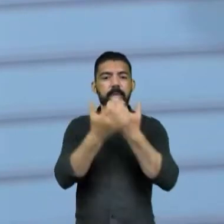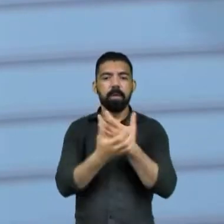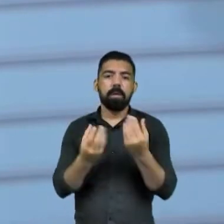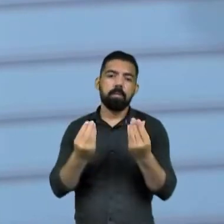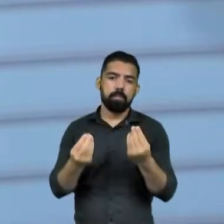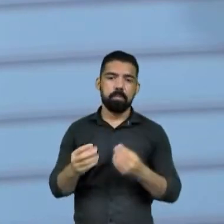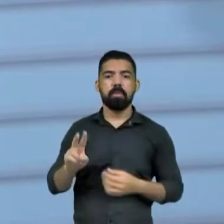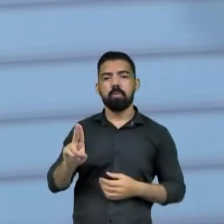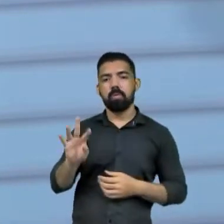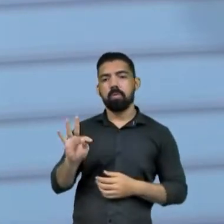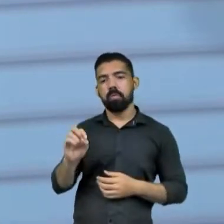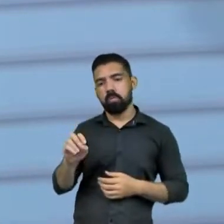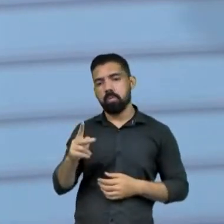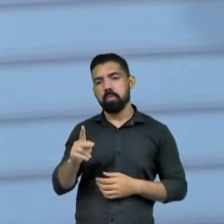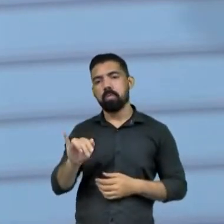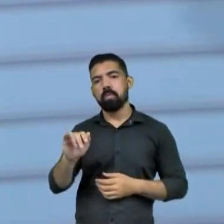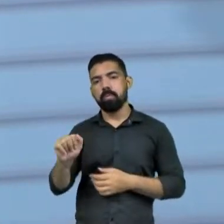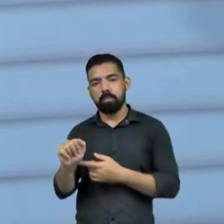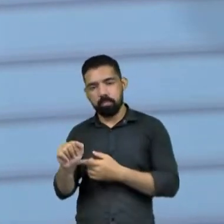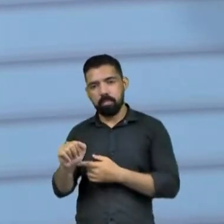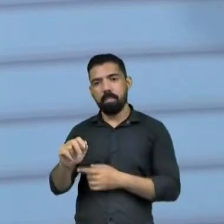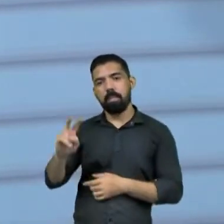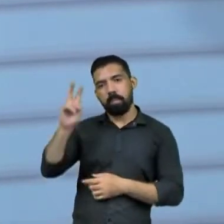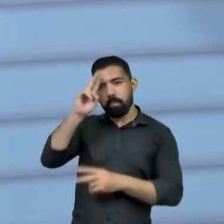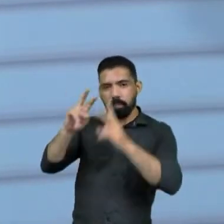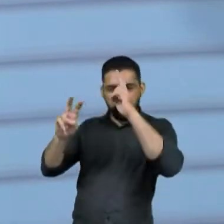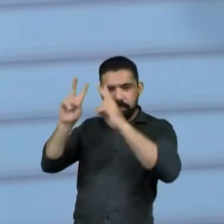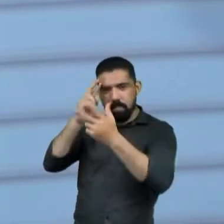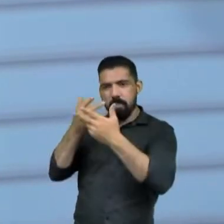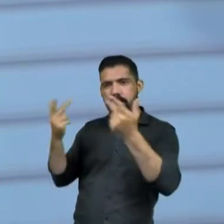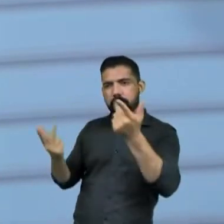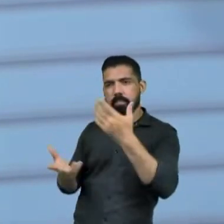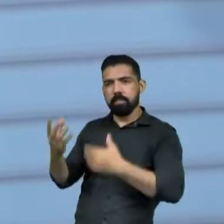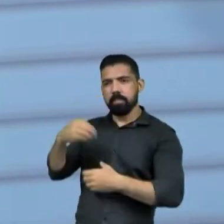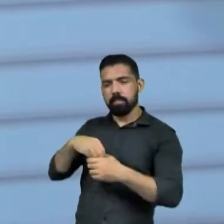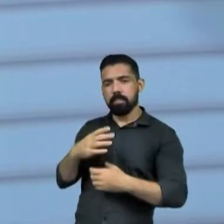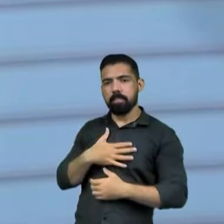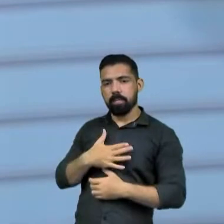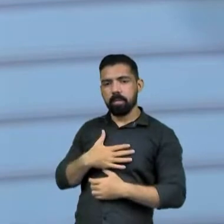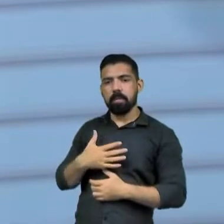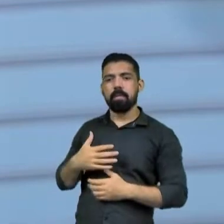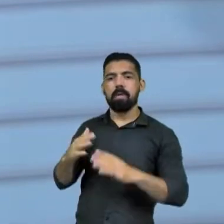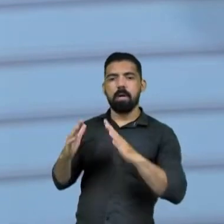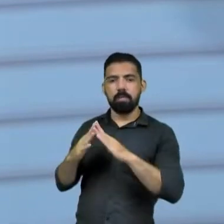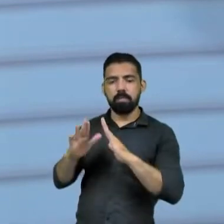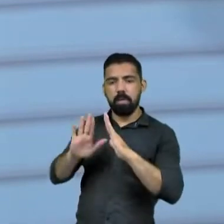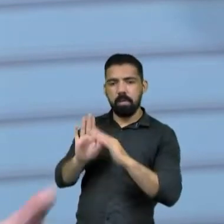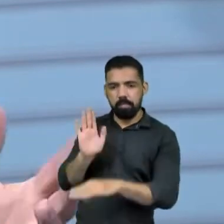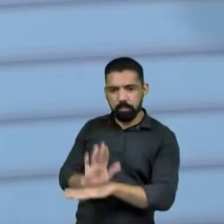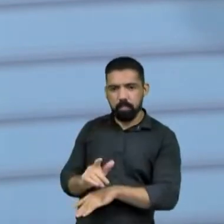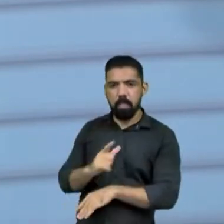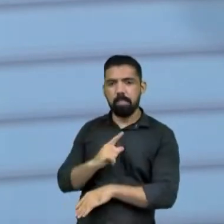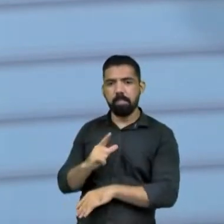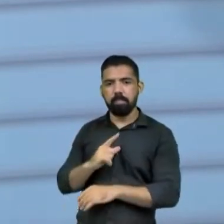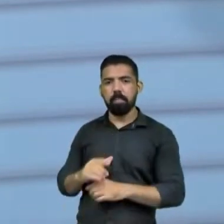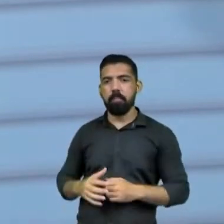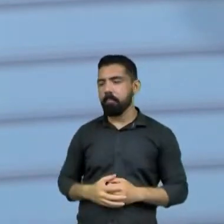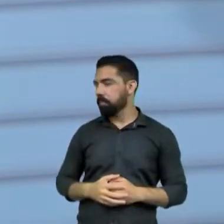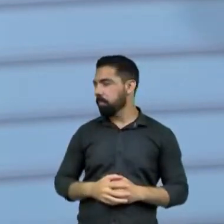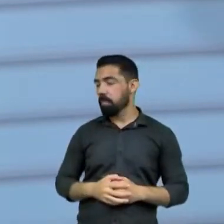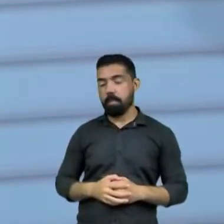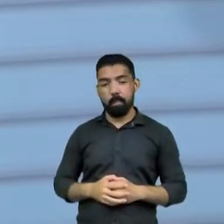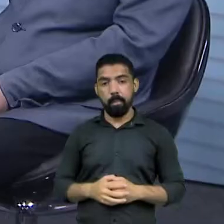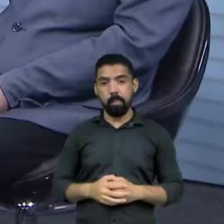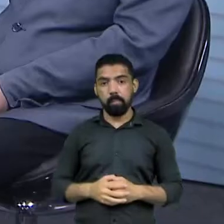muitas coisas do meu tempo de criança guardo vivo na lembrança aconchego do meu lar no fim da tarde quando todos então ex porque agora